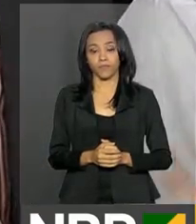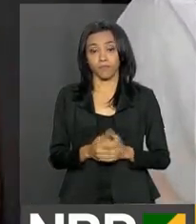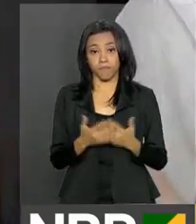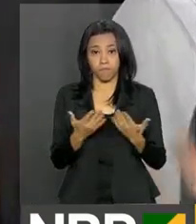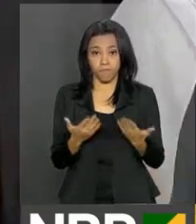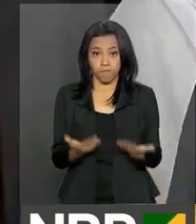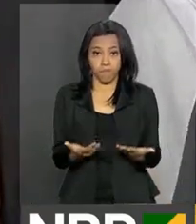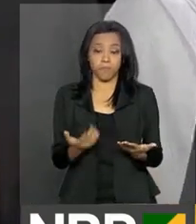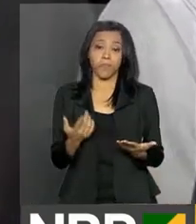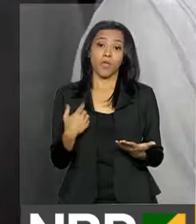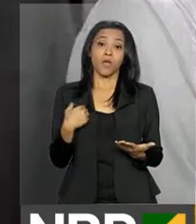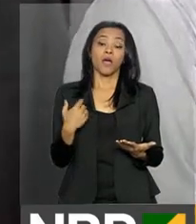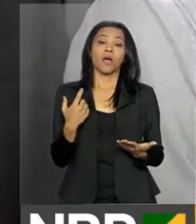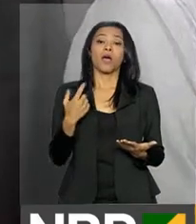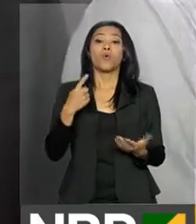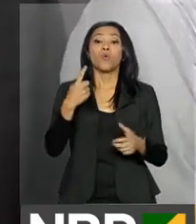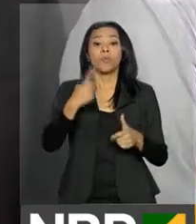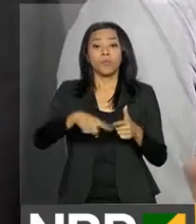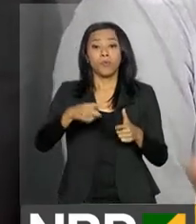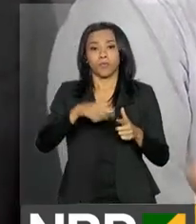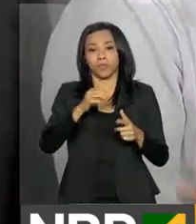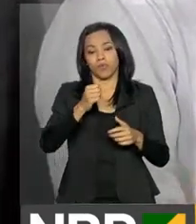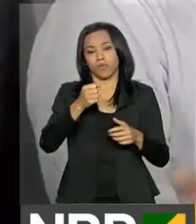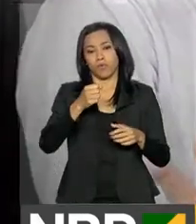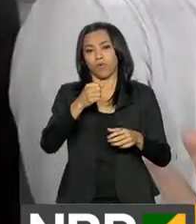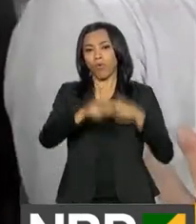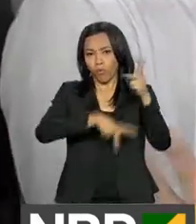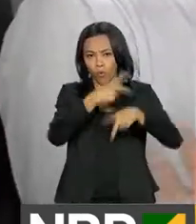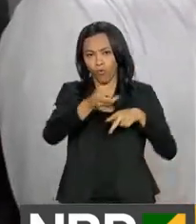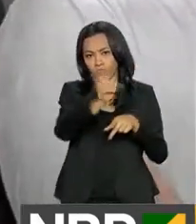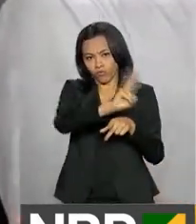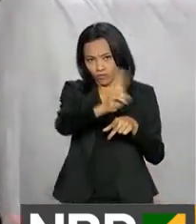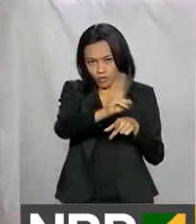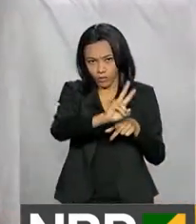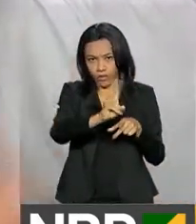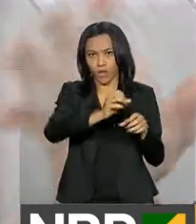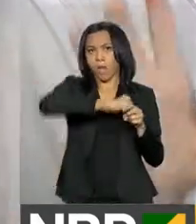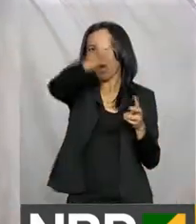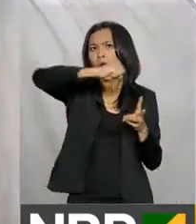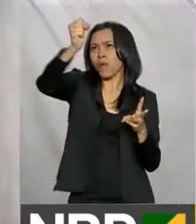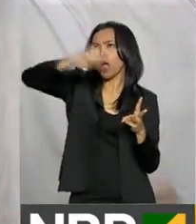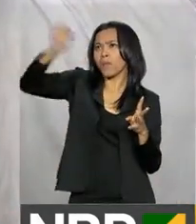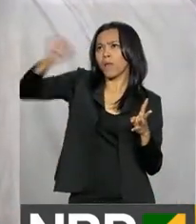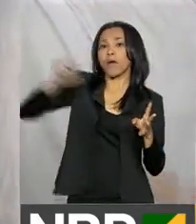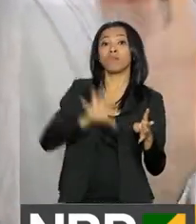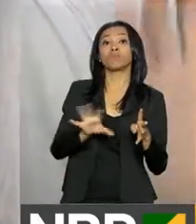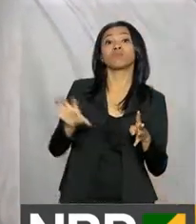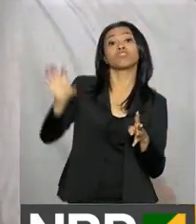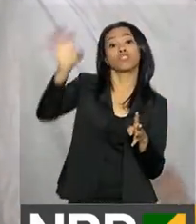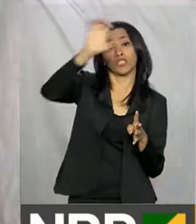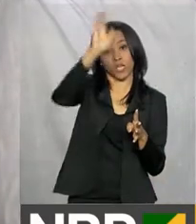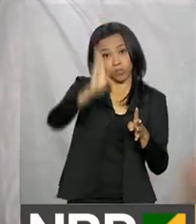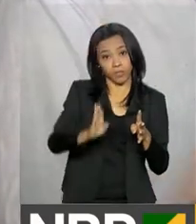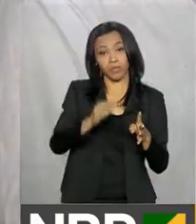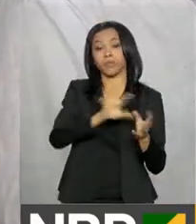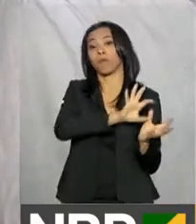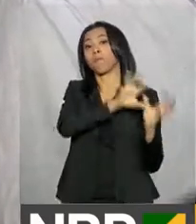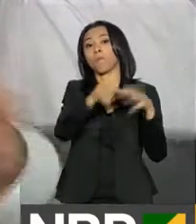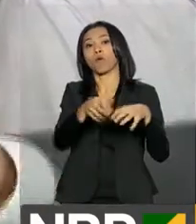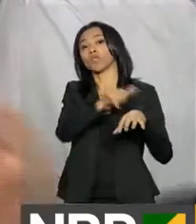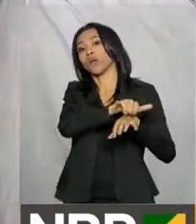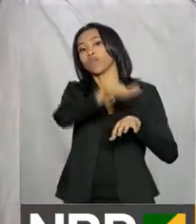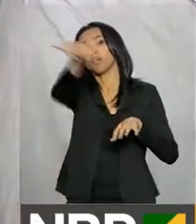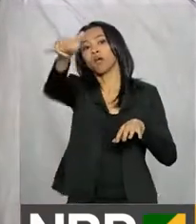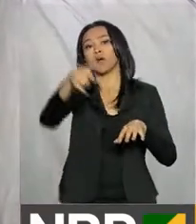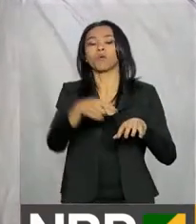O problema da interiorização é que a imagem que as pessoas têm da interiorização é a seguinte: você pega os venezuelanos, bota num avião ou bota num ônibus